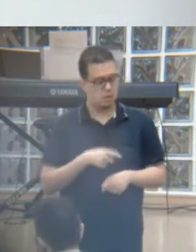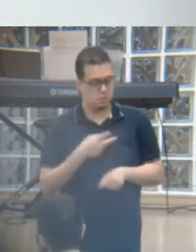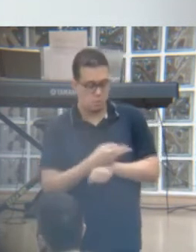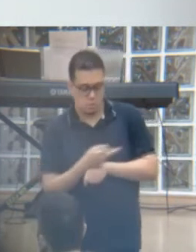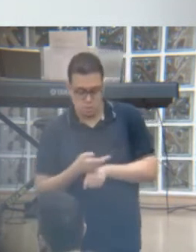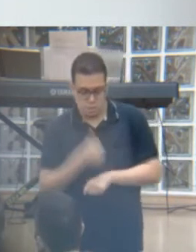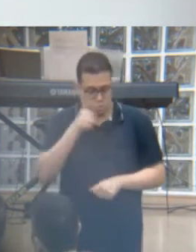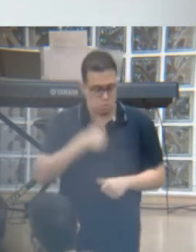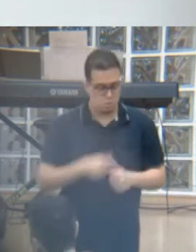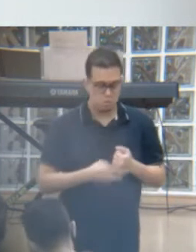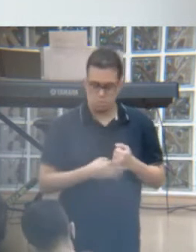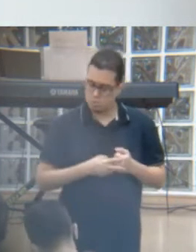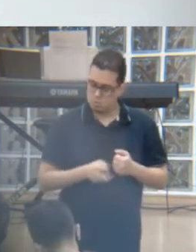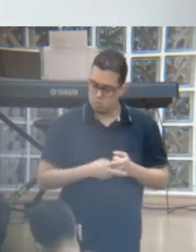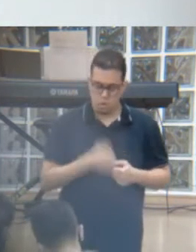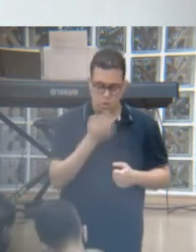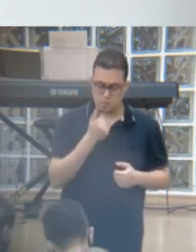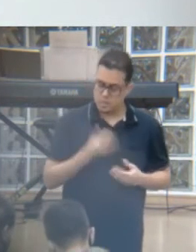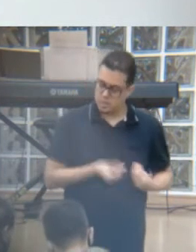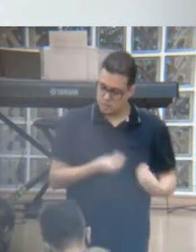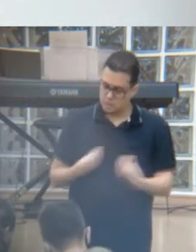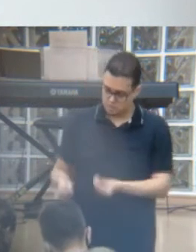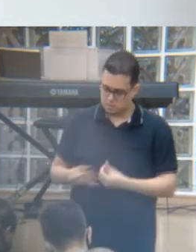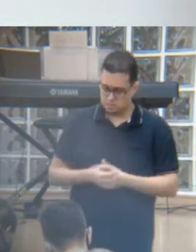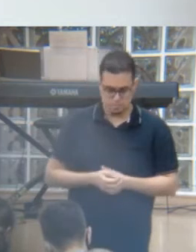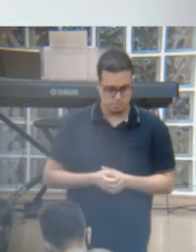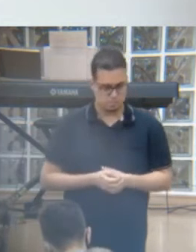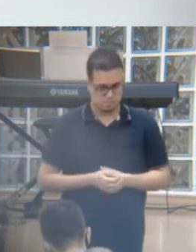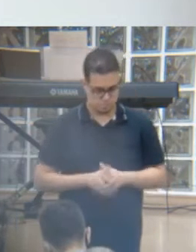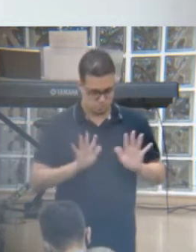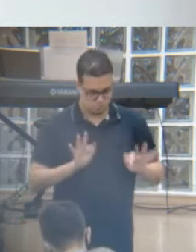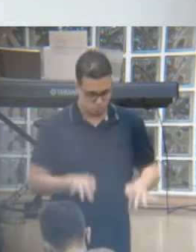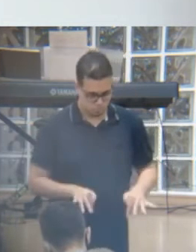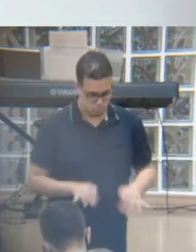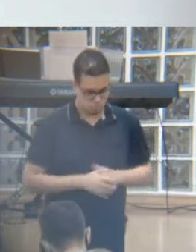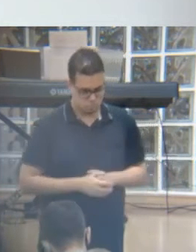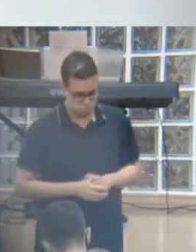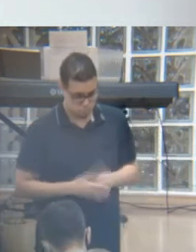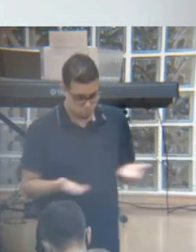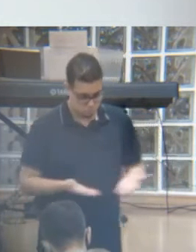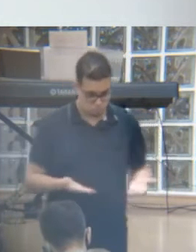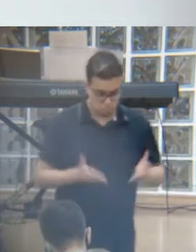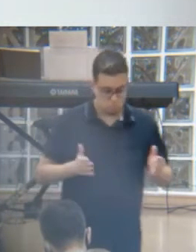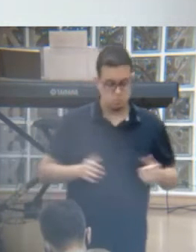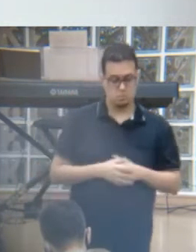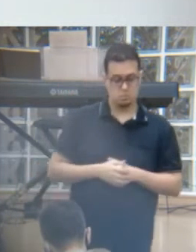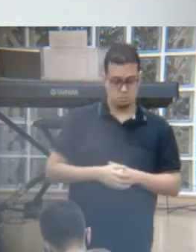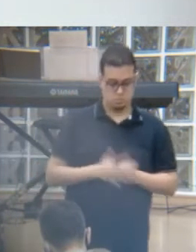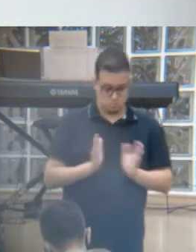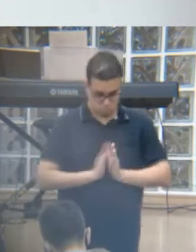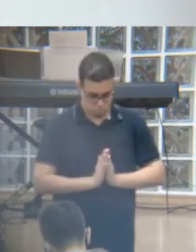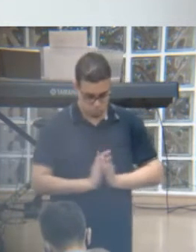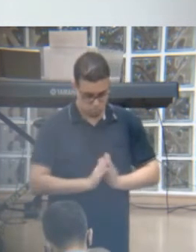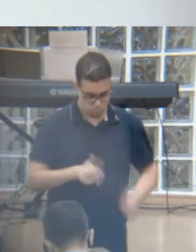comida. Só até aqui, meus amados irmãos, vamos curvar as nossas cabeças e vamos orar ao Senhor uma vez mais. Senhor Deus, nosso